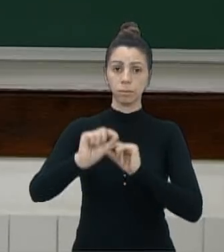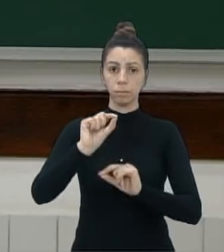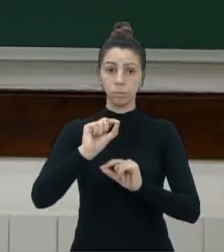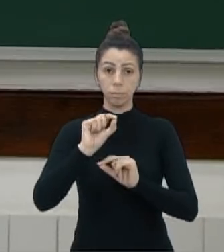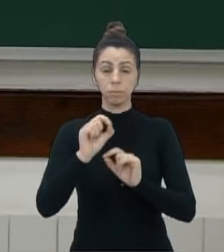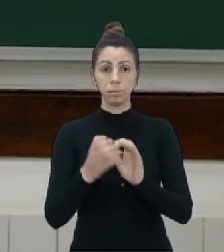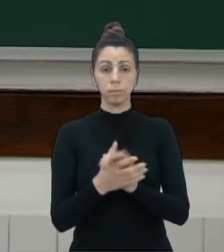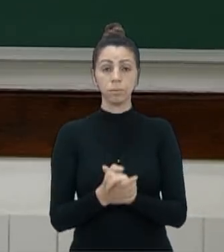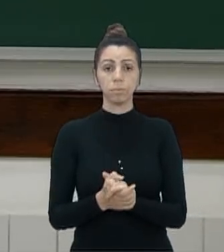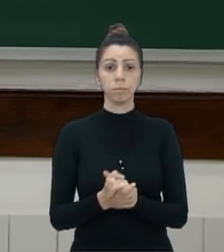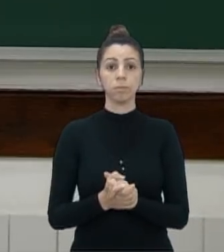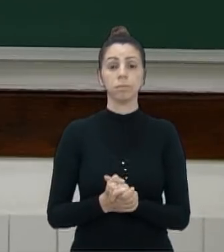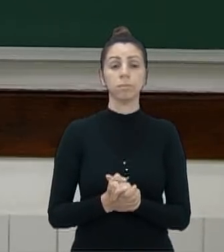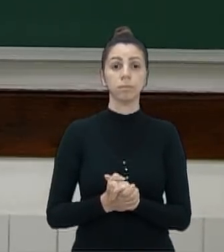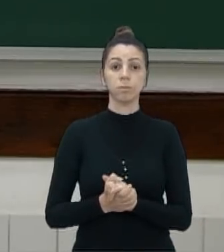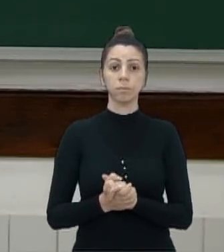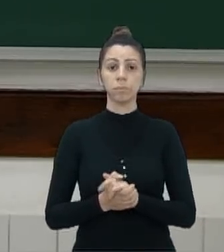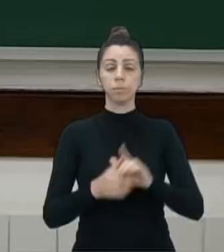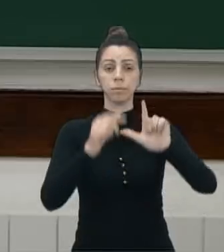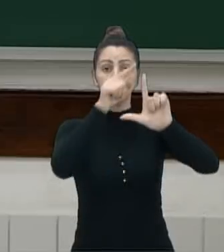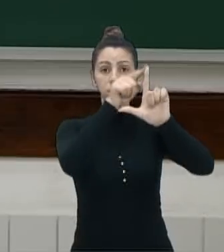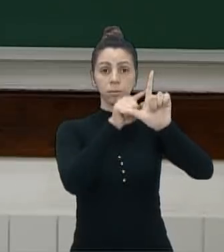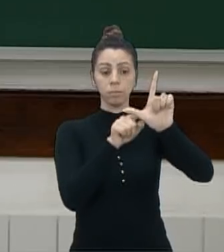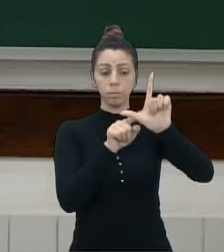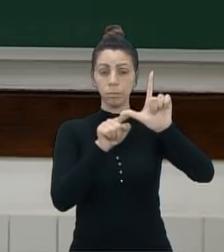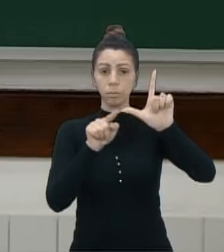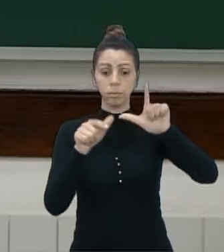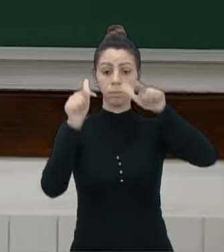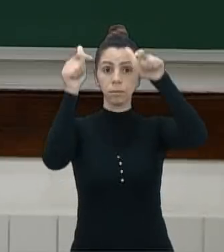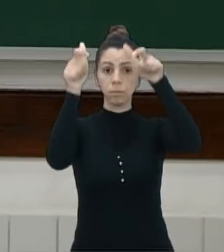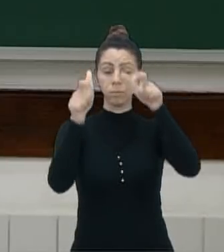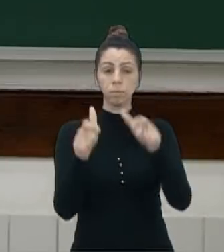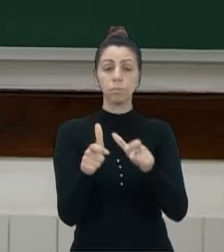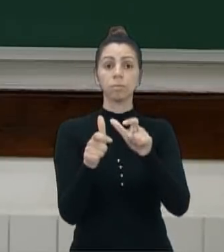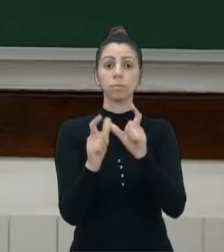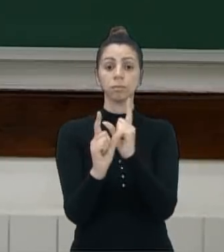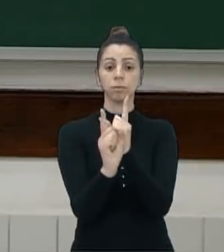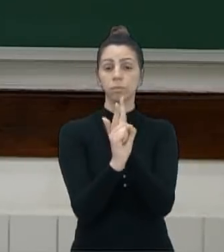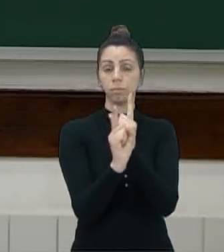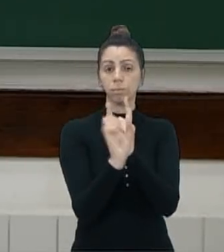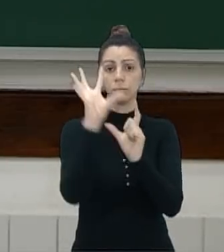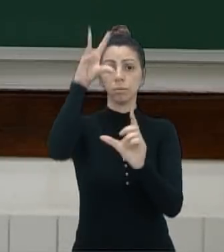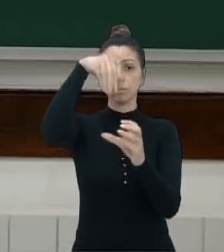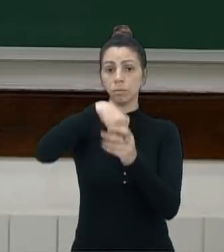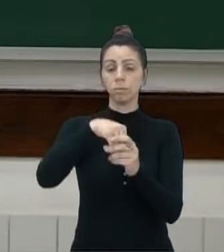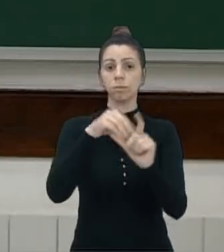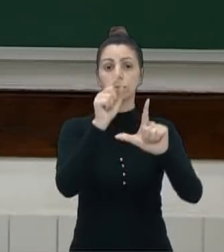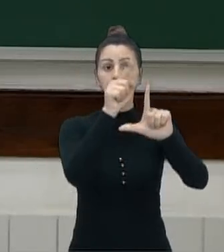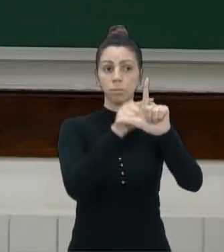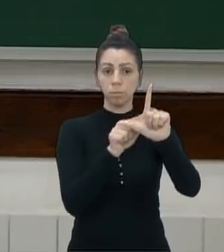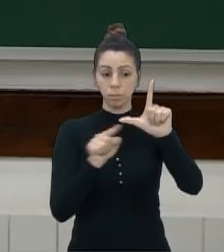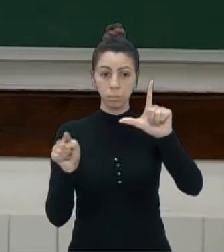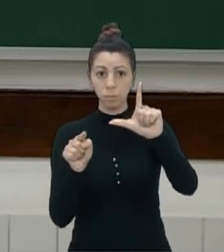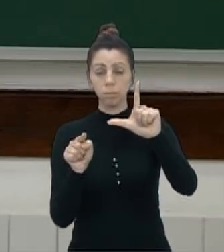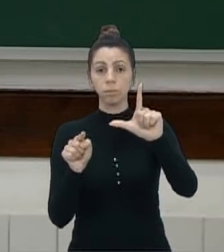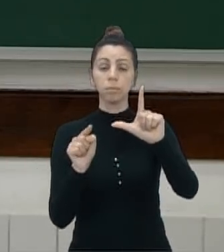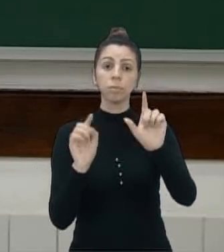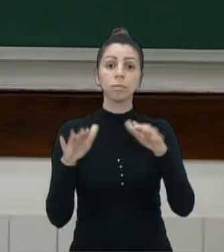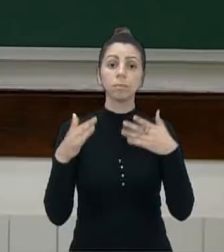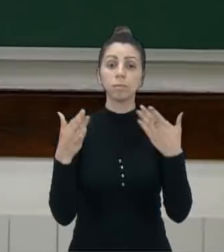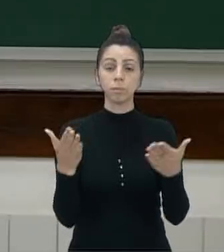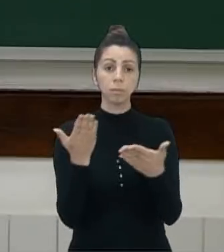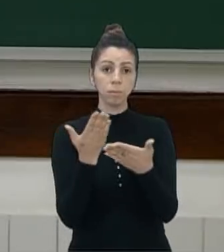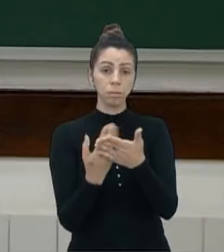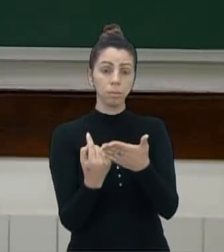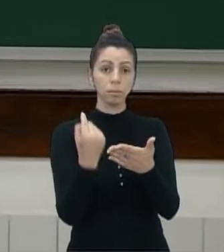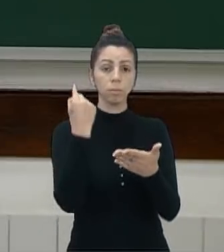as coordenadas cartesianas e a localização no plano cartesiano. Na